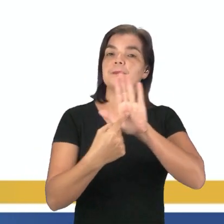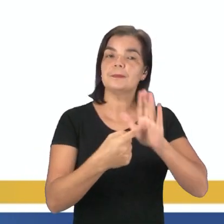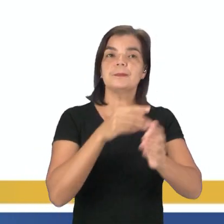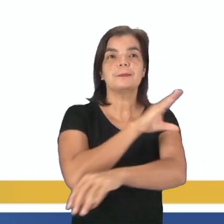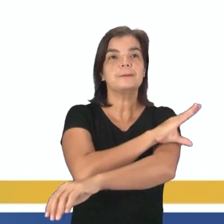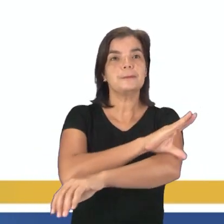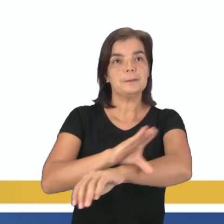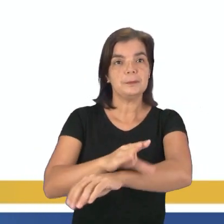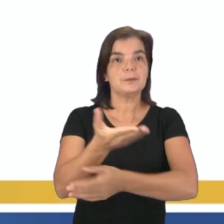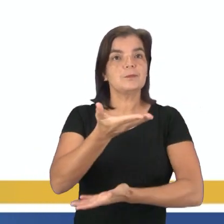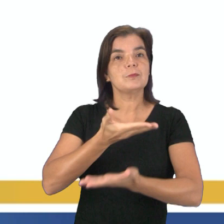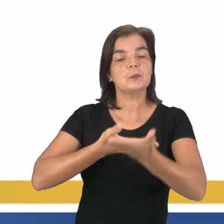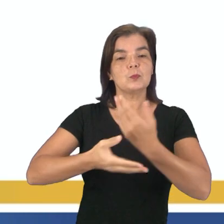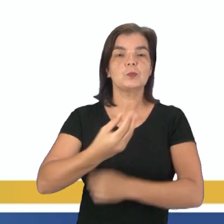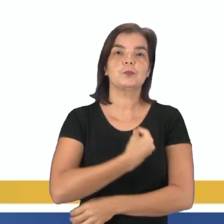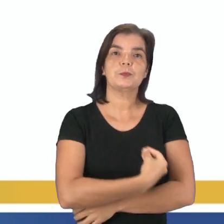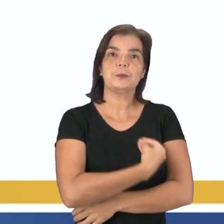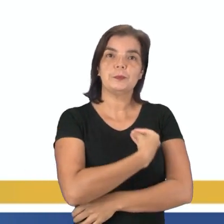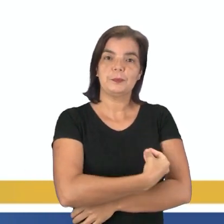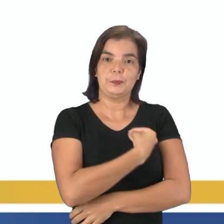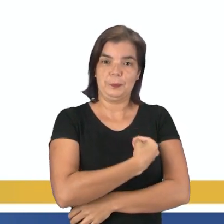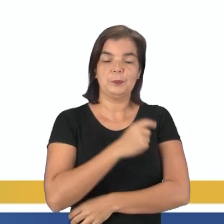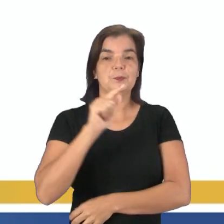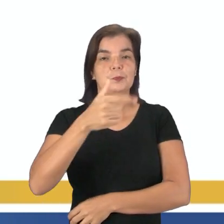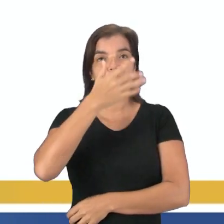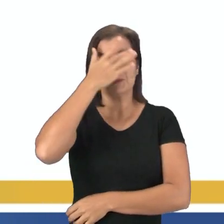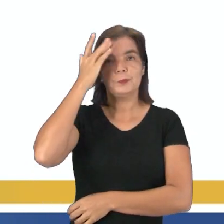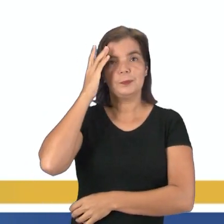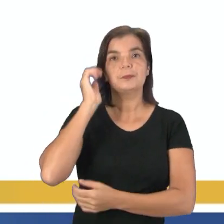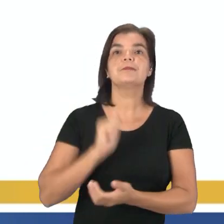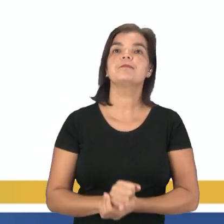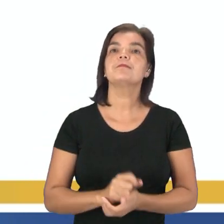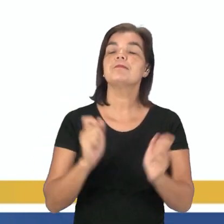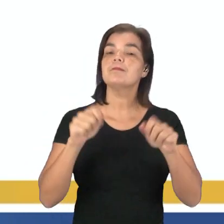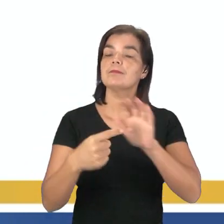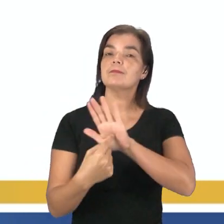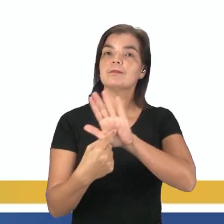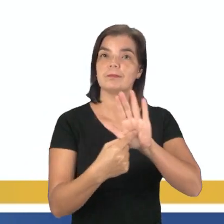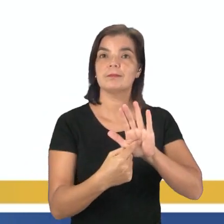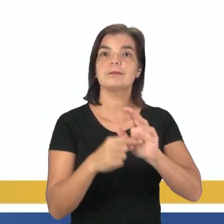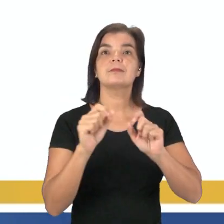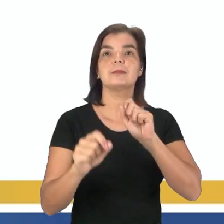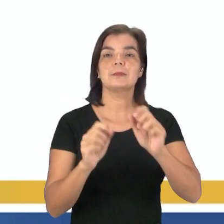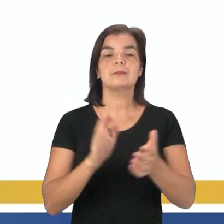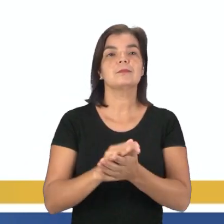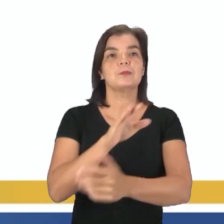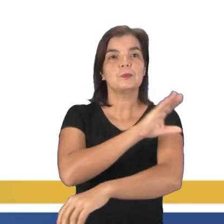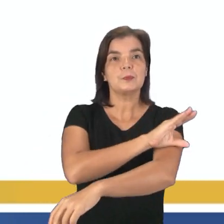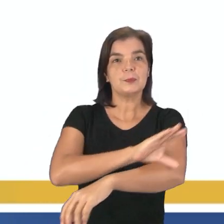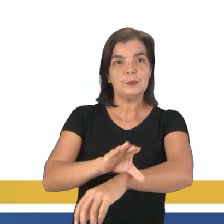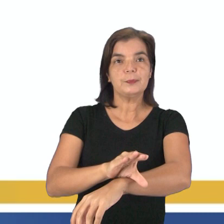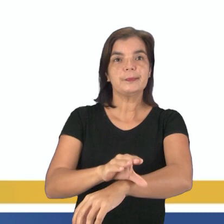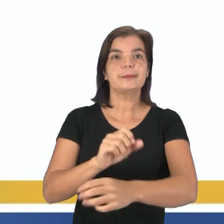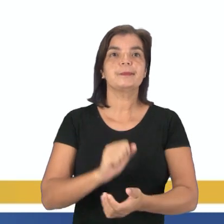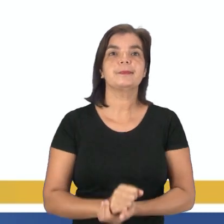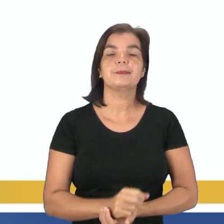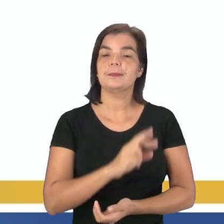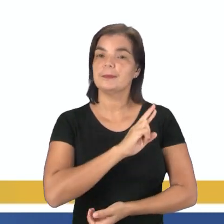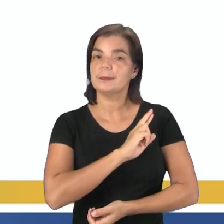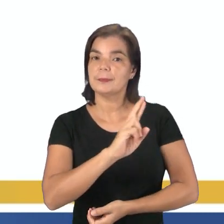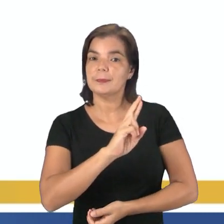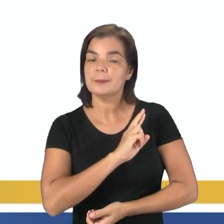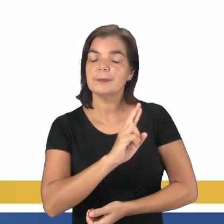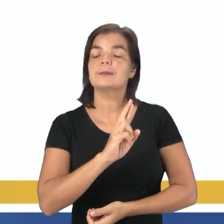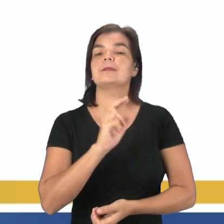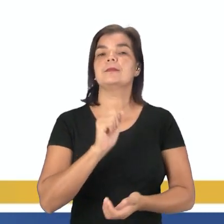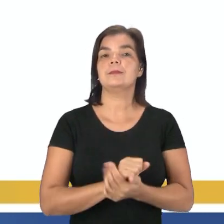manifestações culturais que compartilha ao longo da vida com indivíduos. Podemos identificar, através do aspecto cultural,